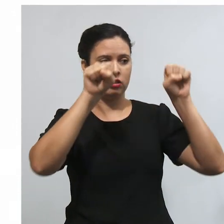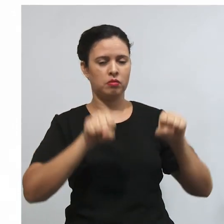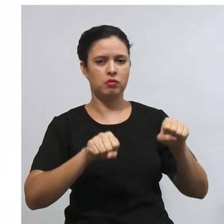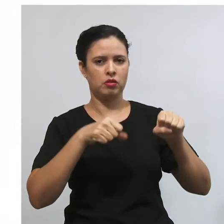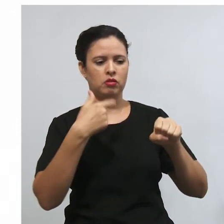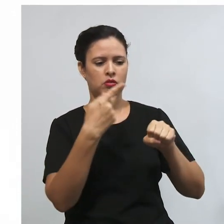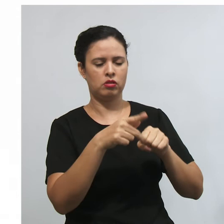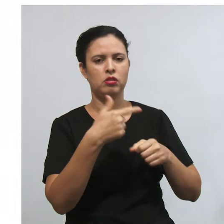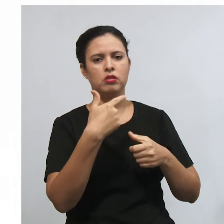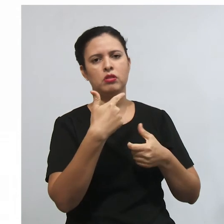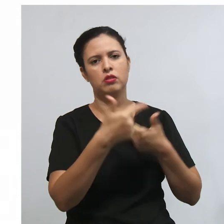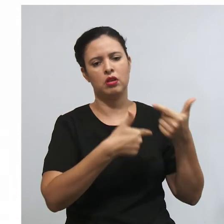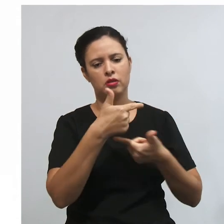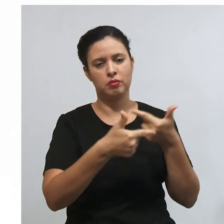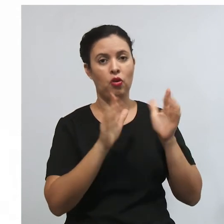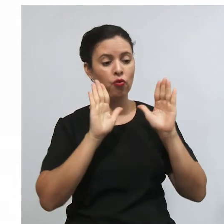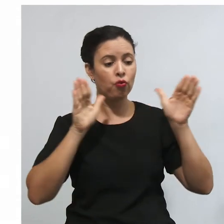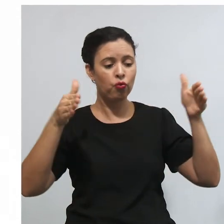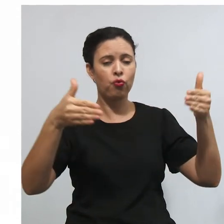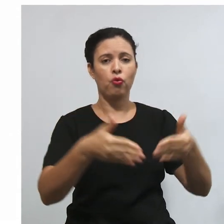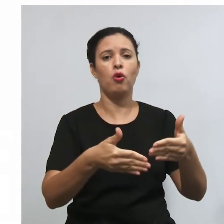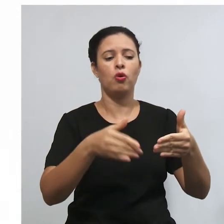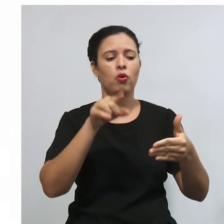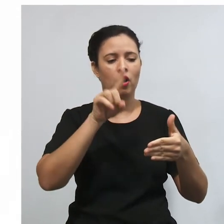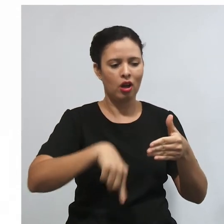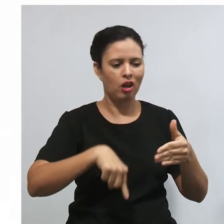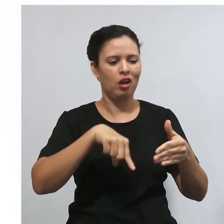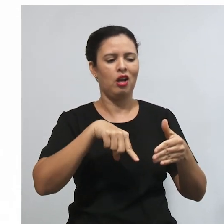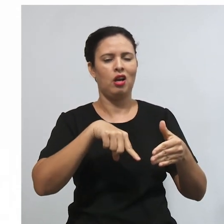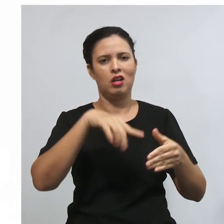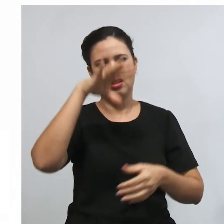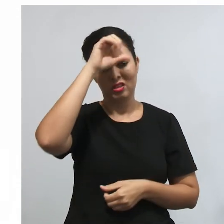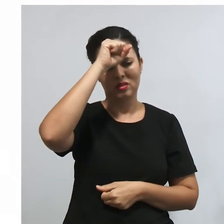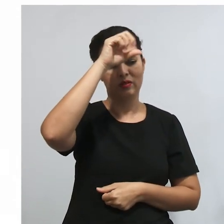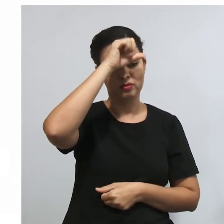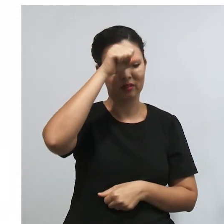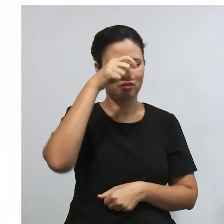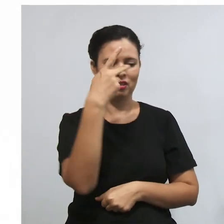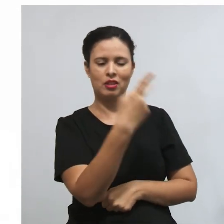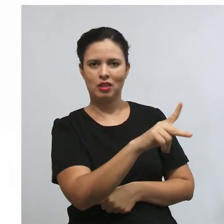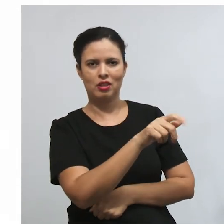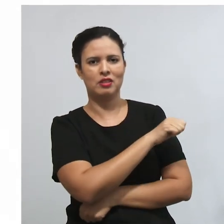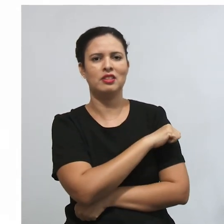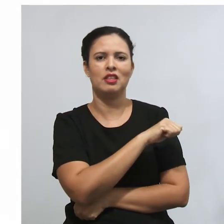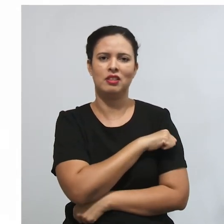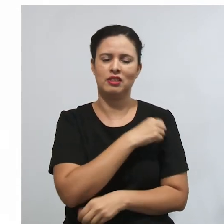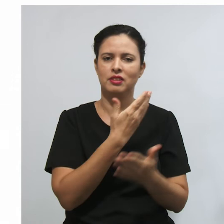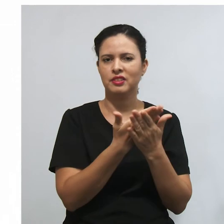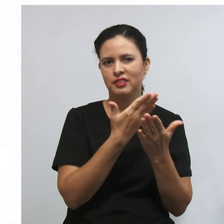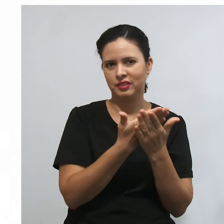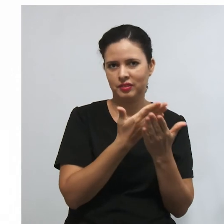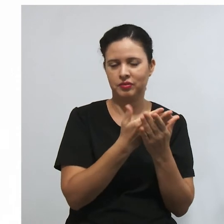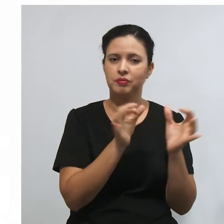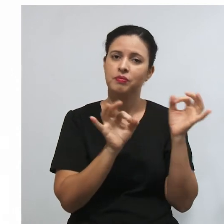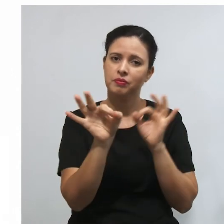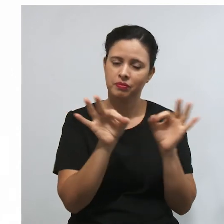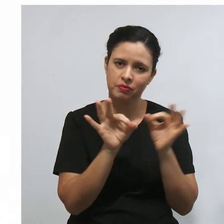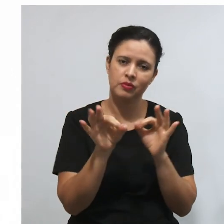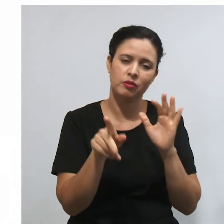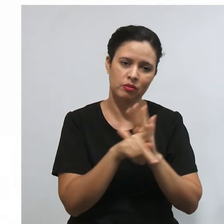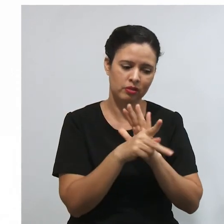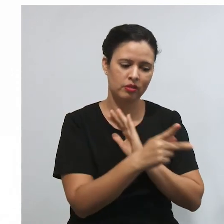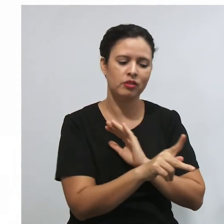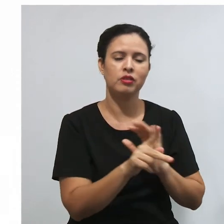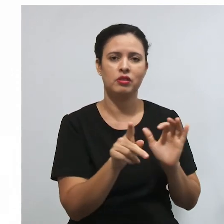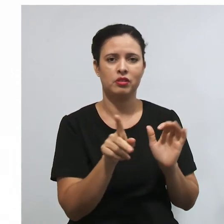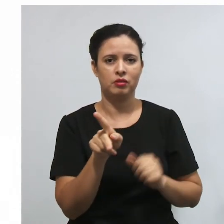centro está onde? Na aprendizagem, né? E nos estudos dos alunos, sobre a organização do professor. Então, o professor